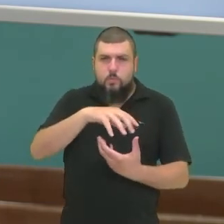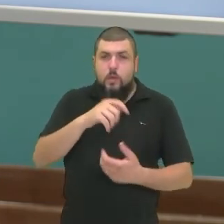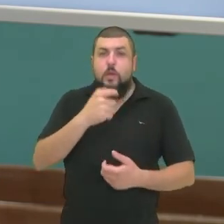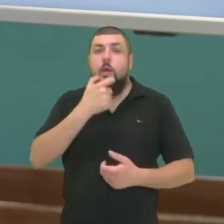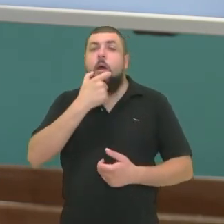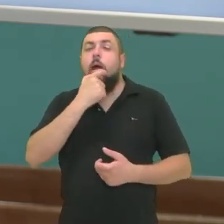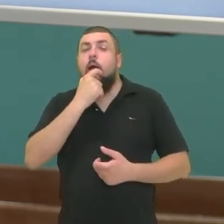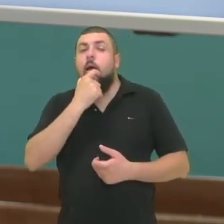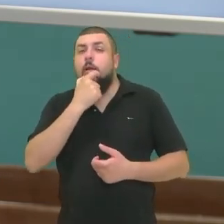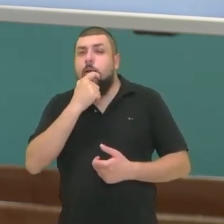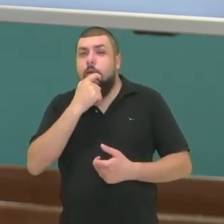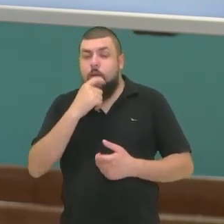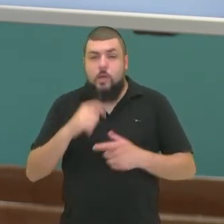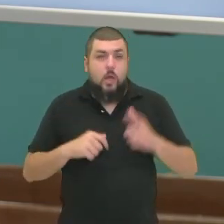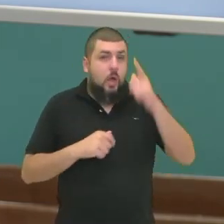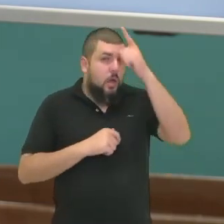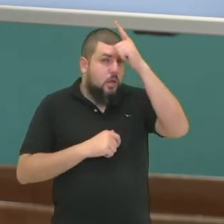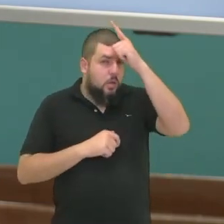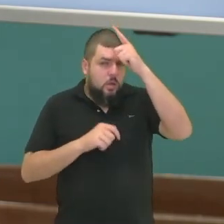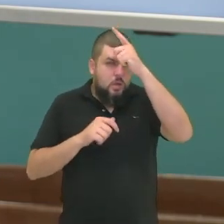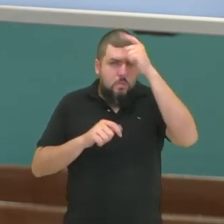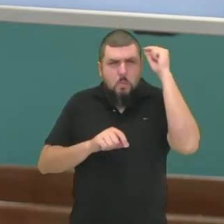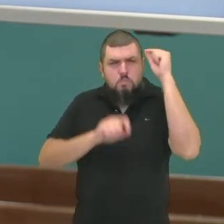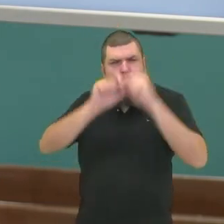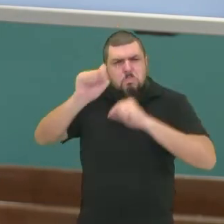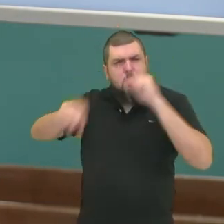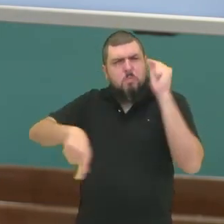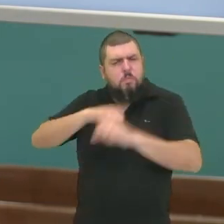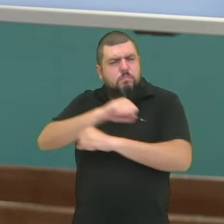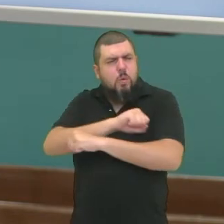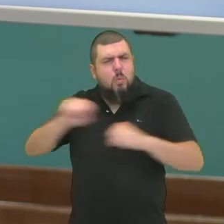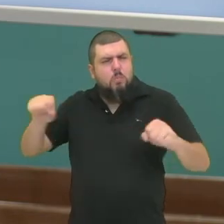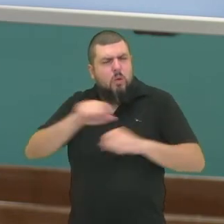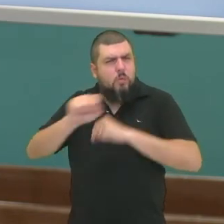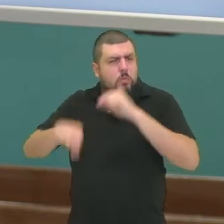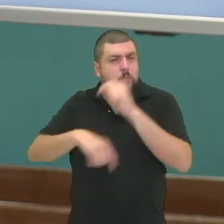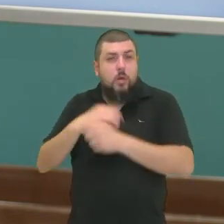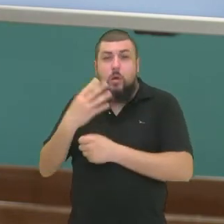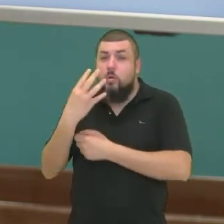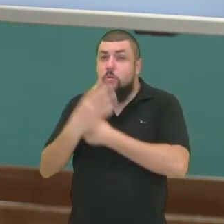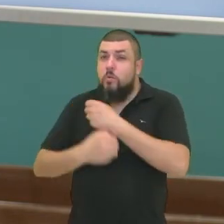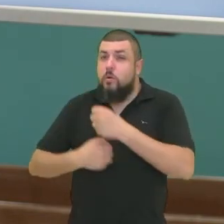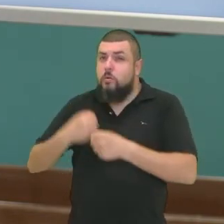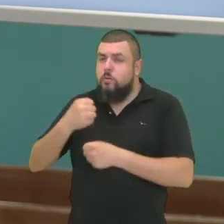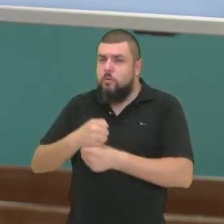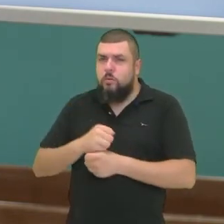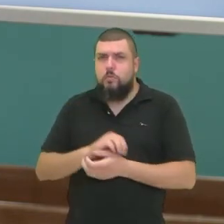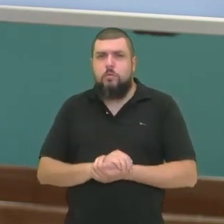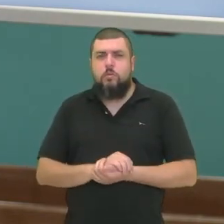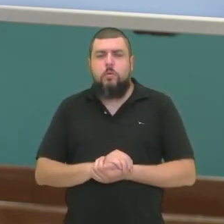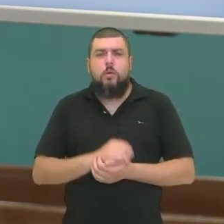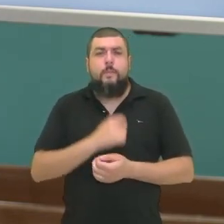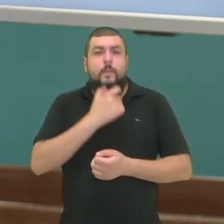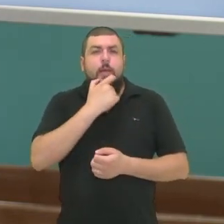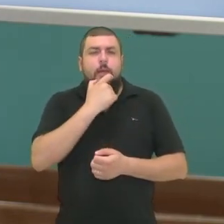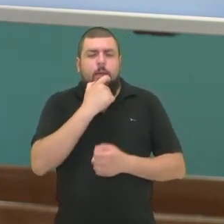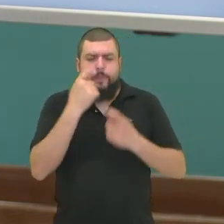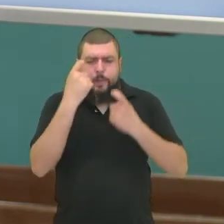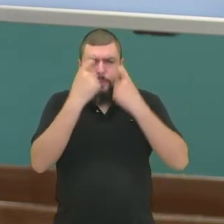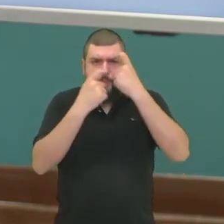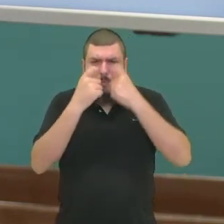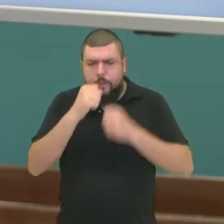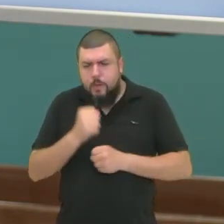4 anos pela Alemanha. Eles tinham outras preocupações. Eles precisavam se reconstruir. Não dava mais para